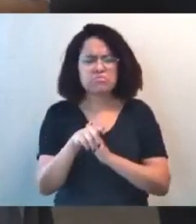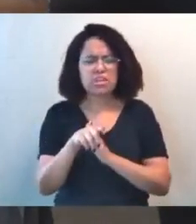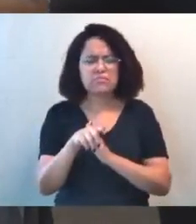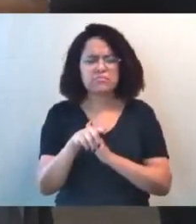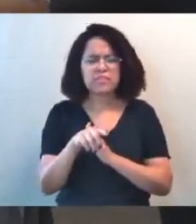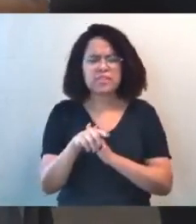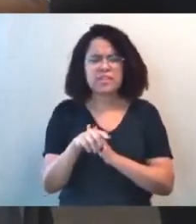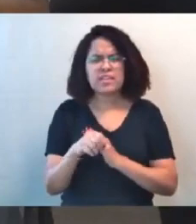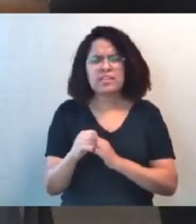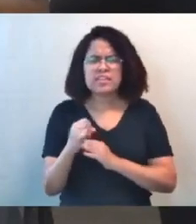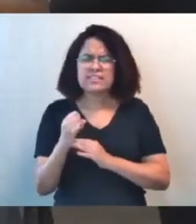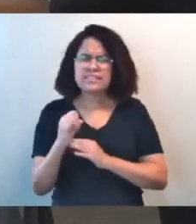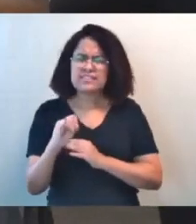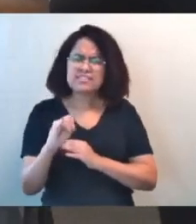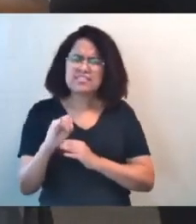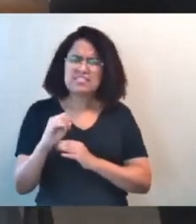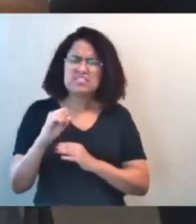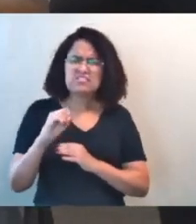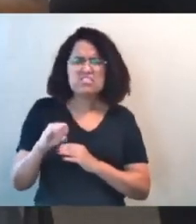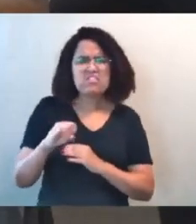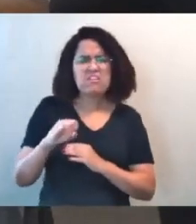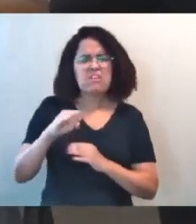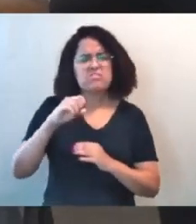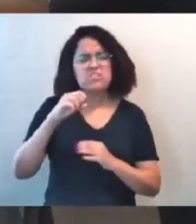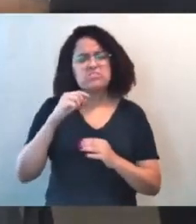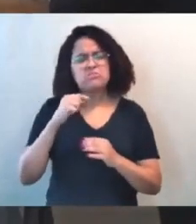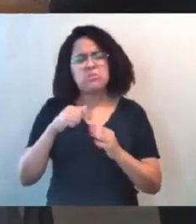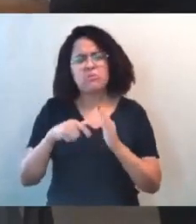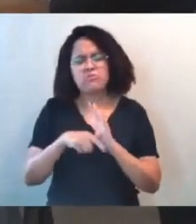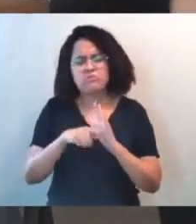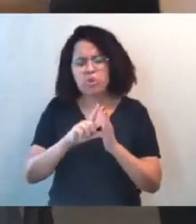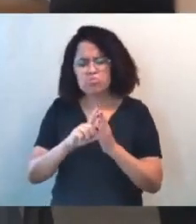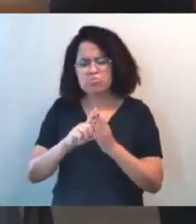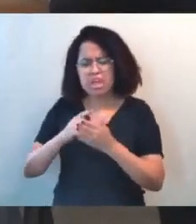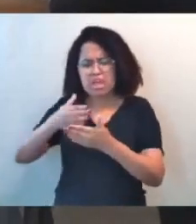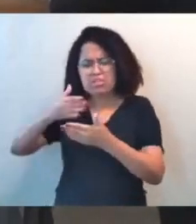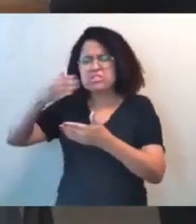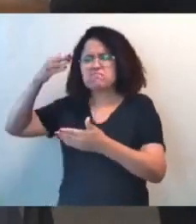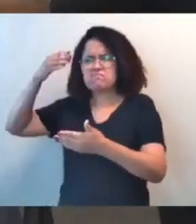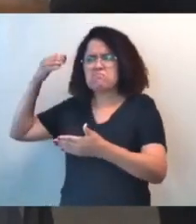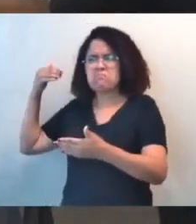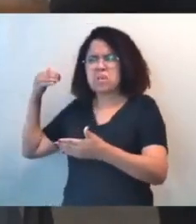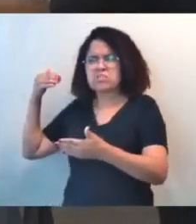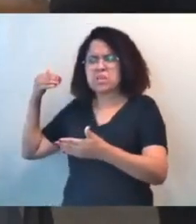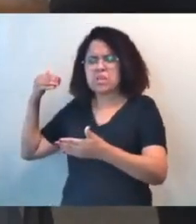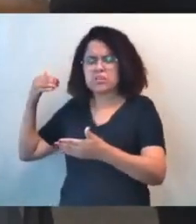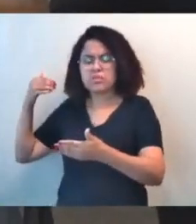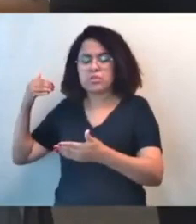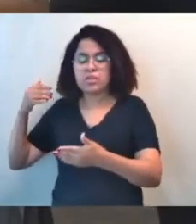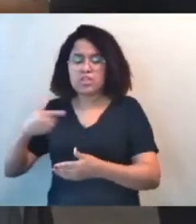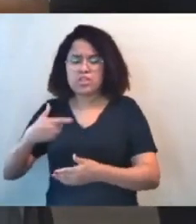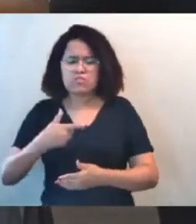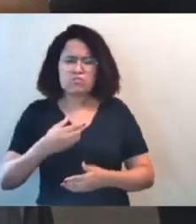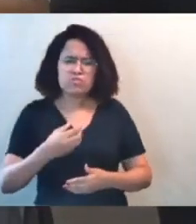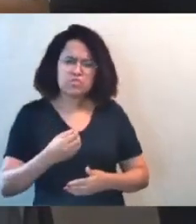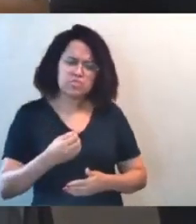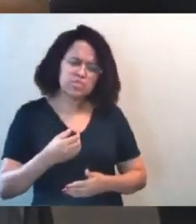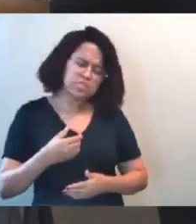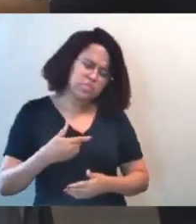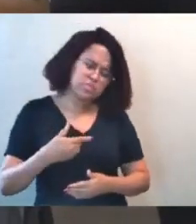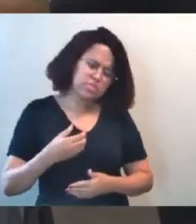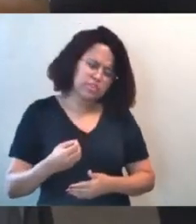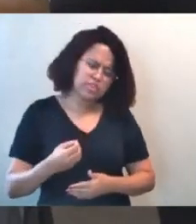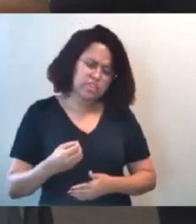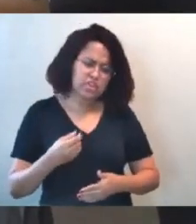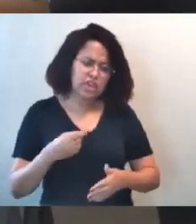voltasse no passado. Vimos que depois de 2020, quando a fiscalização, a vistoria dos